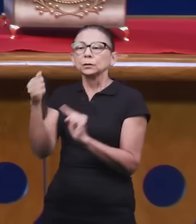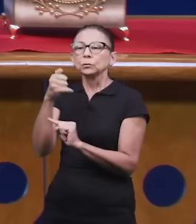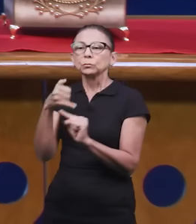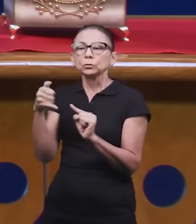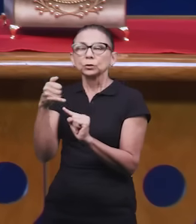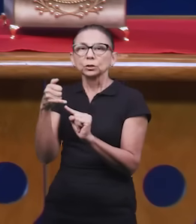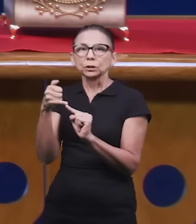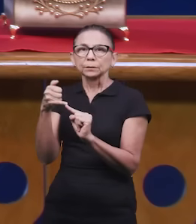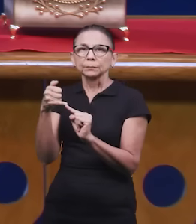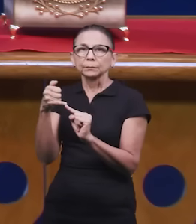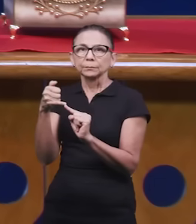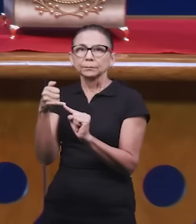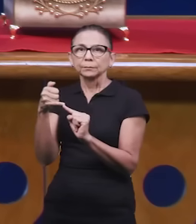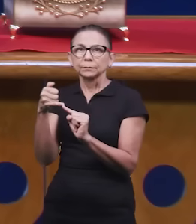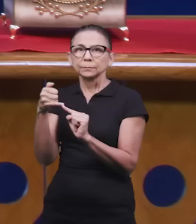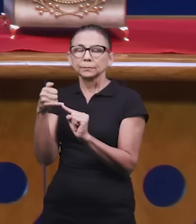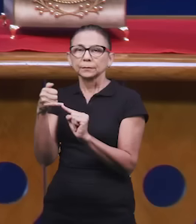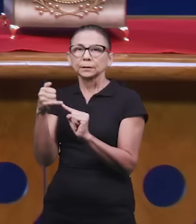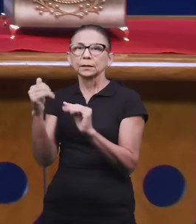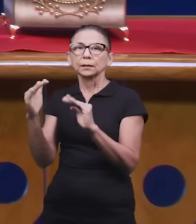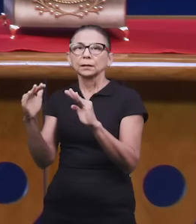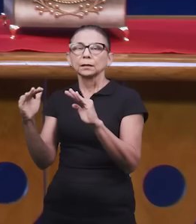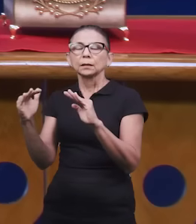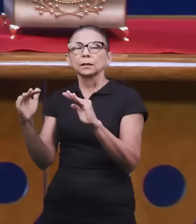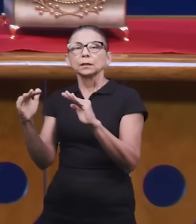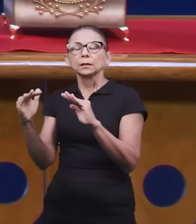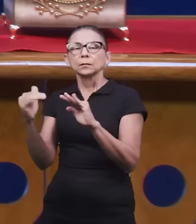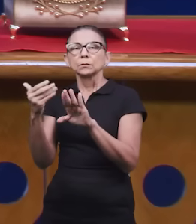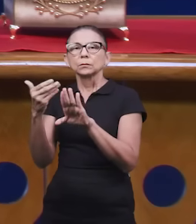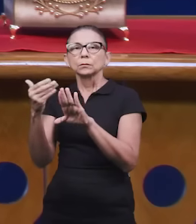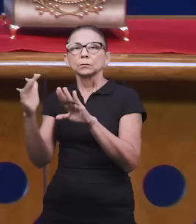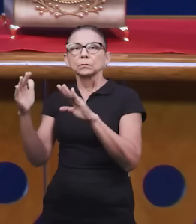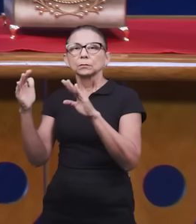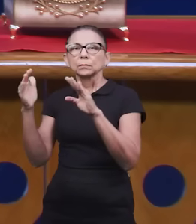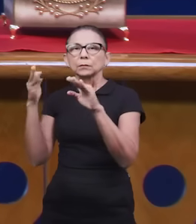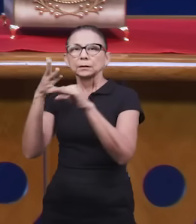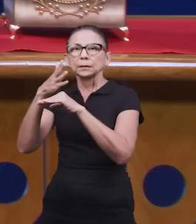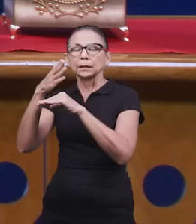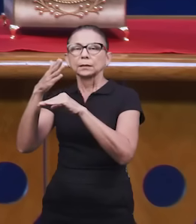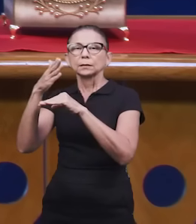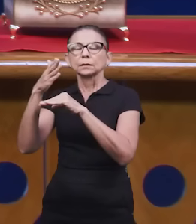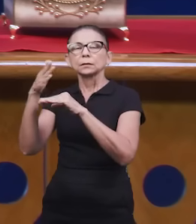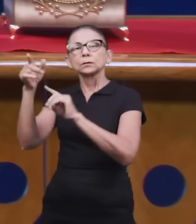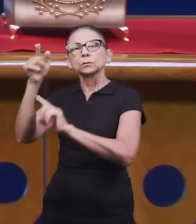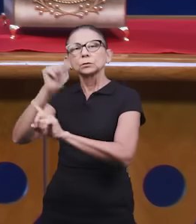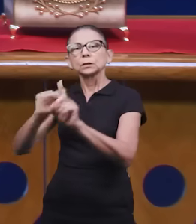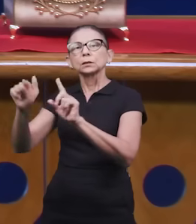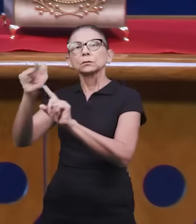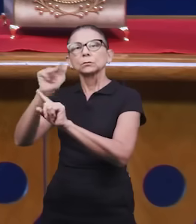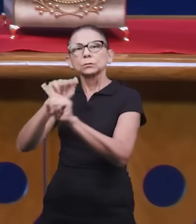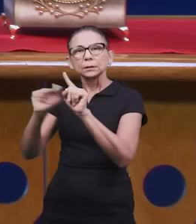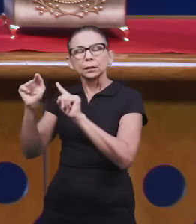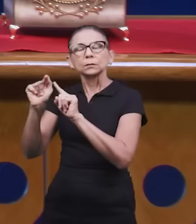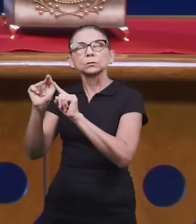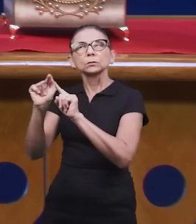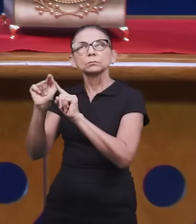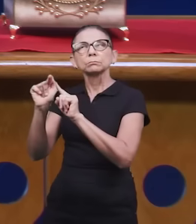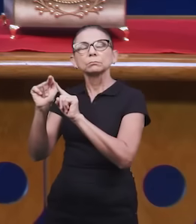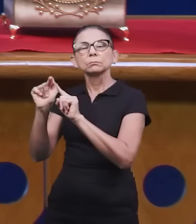faltou? Nada. É até o fim, até a vinda de Jesus para reinar.